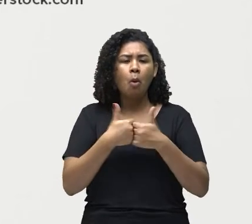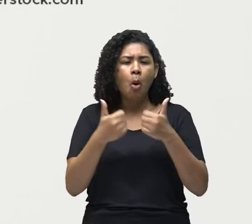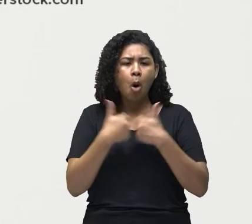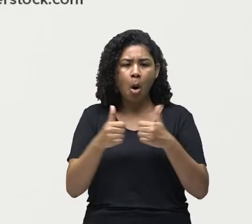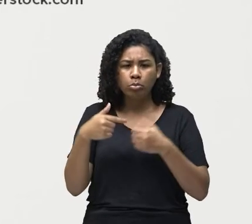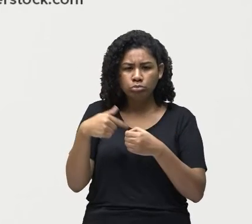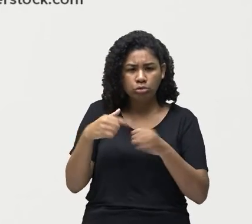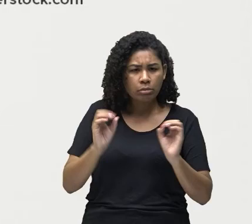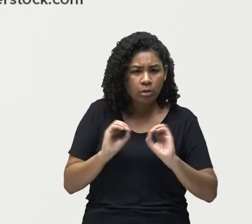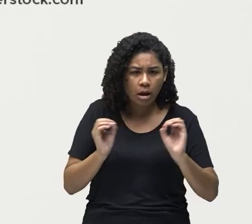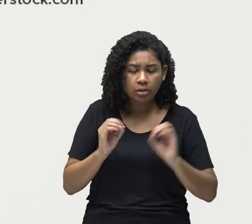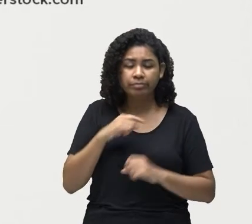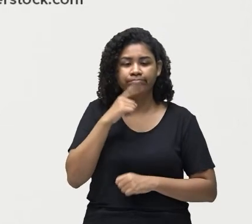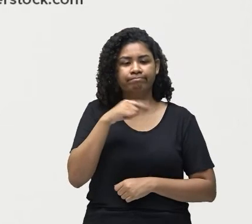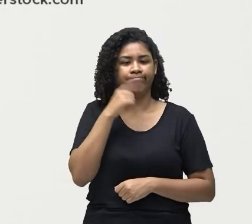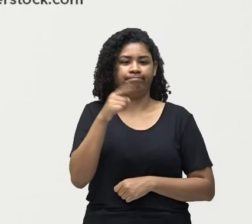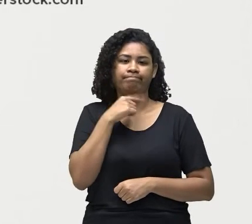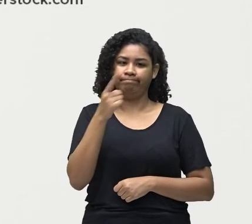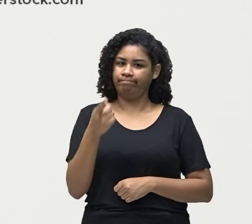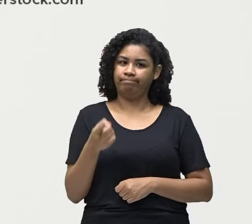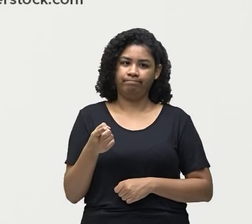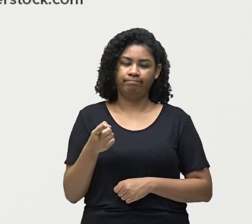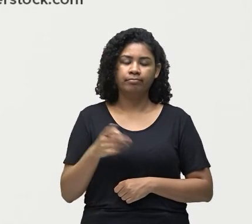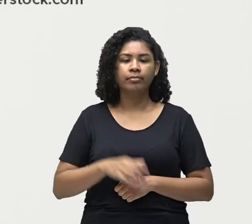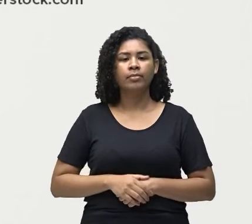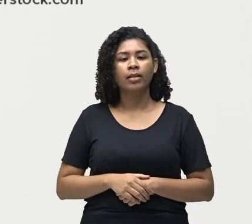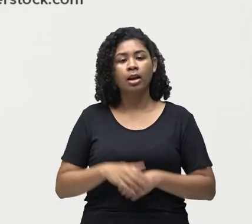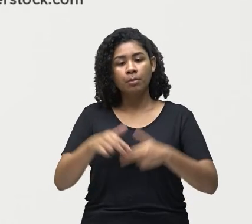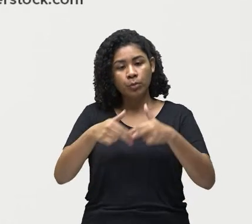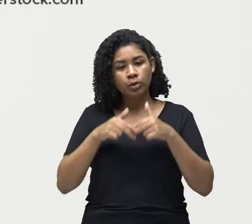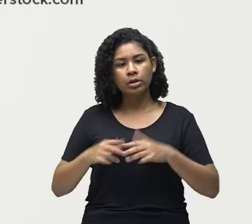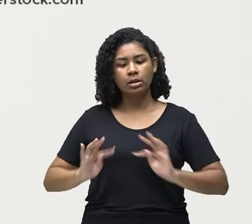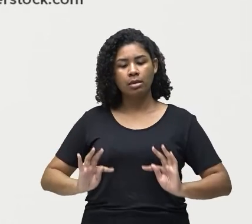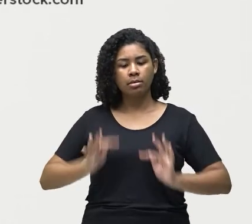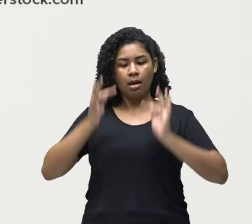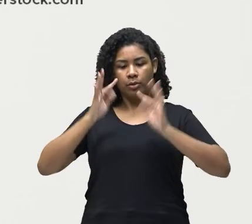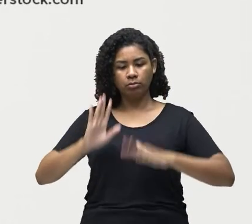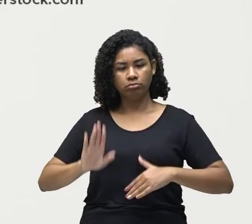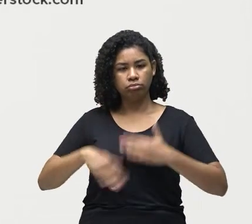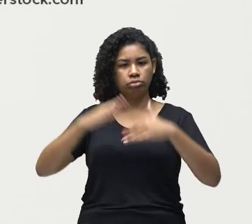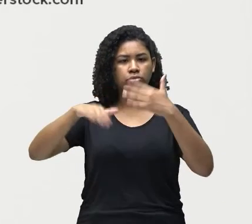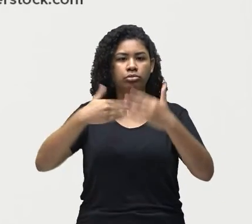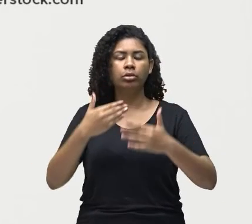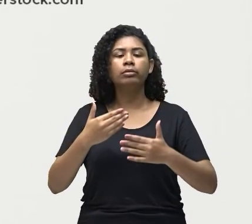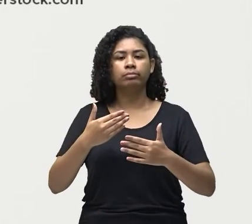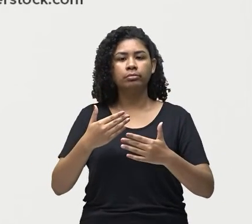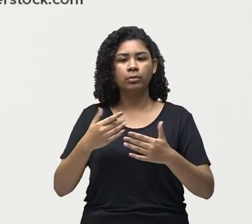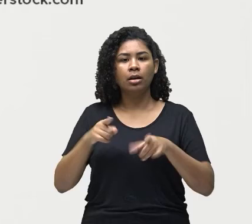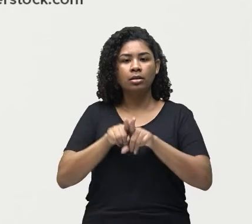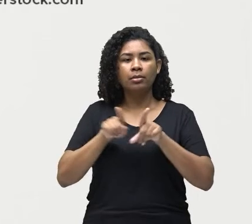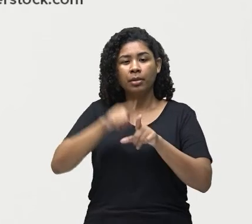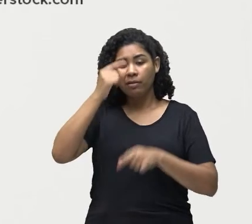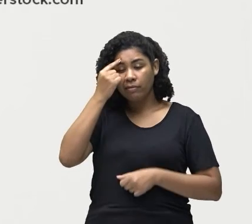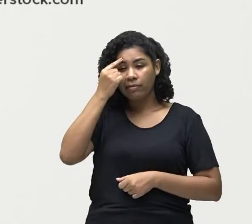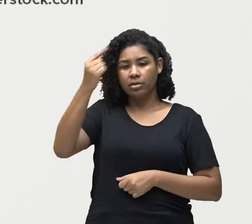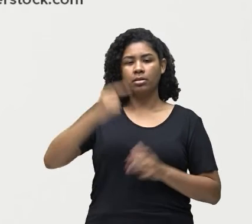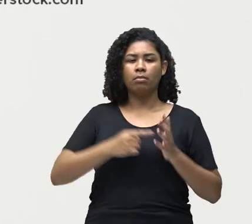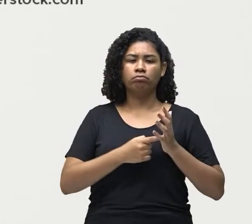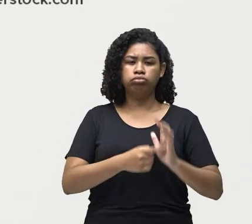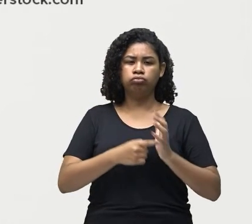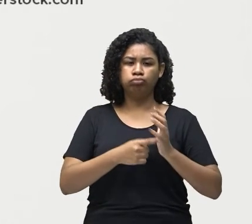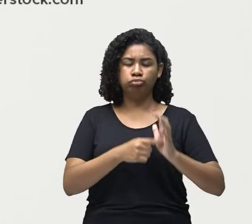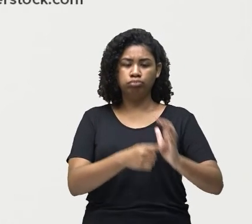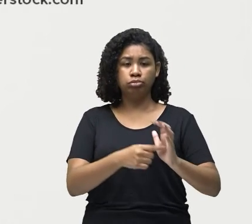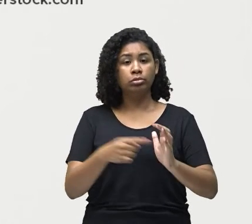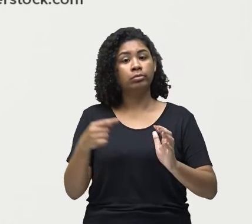funcionar. E aí, com a invenção, né, com o avanço da tecnologia, com a invenção do motor de combustão interna, é